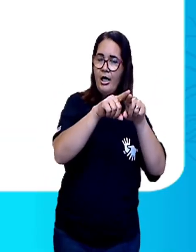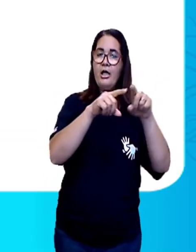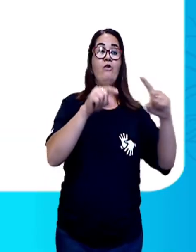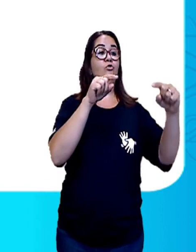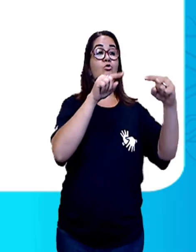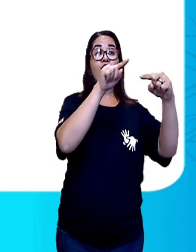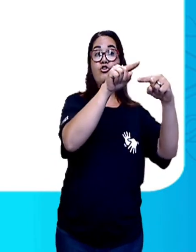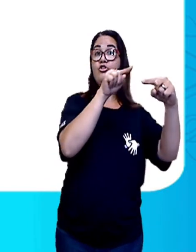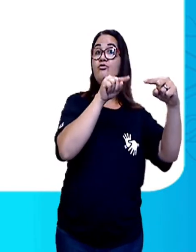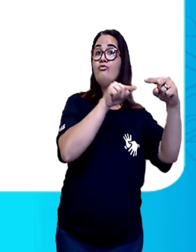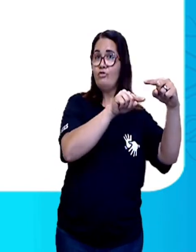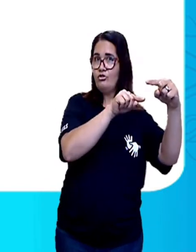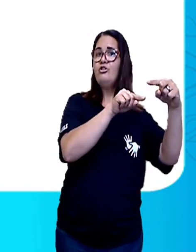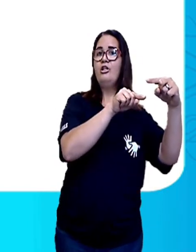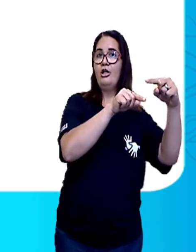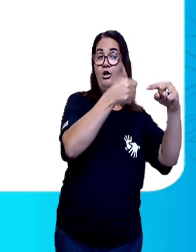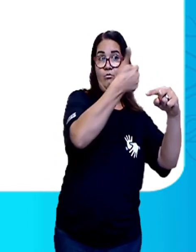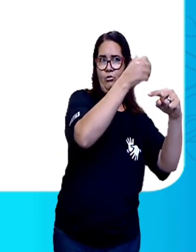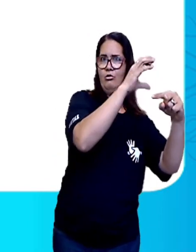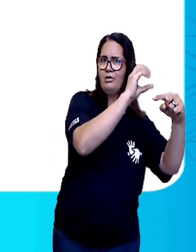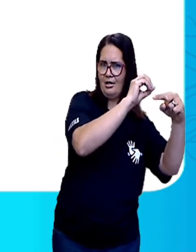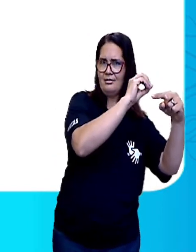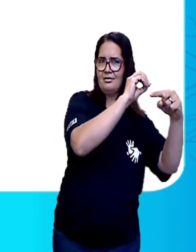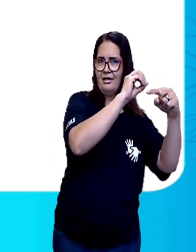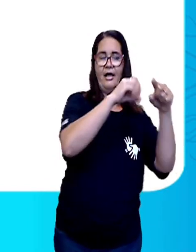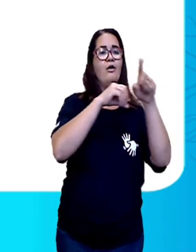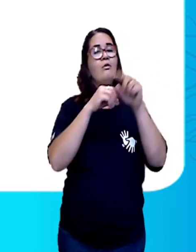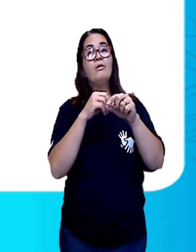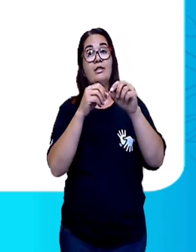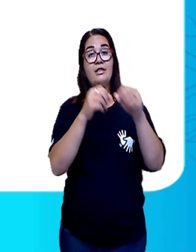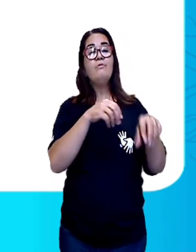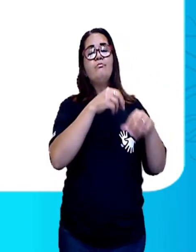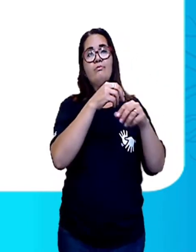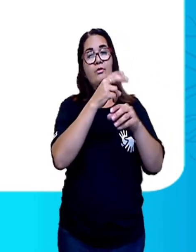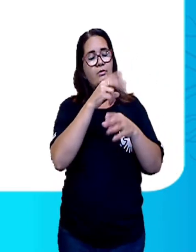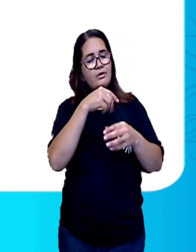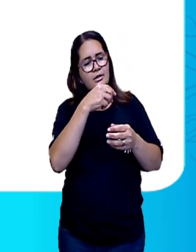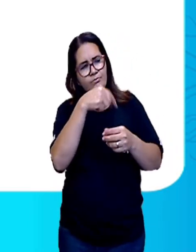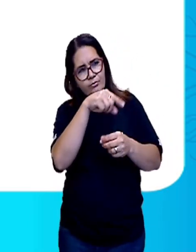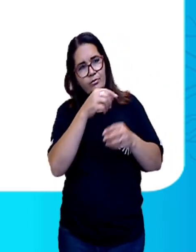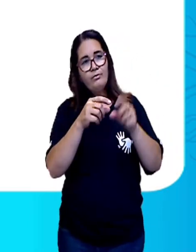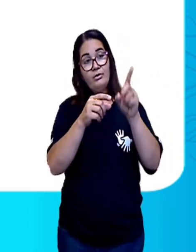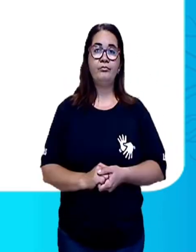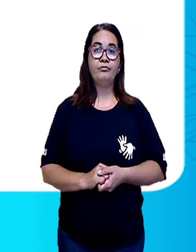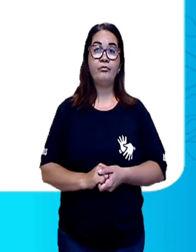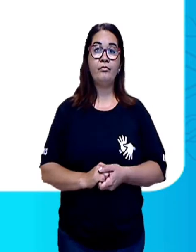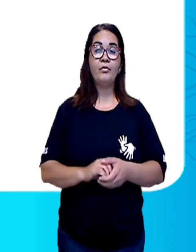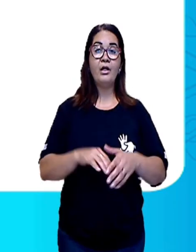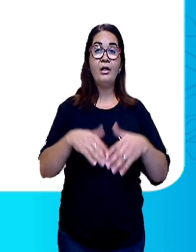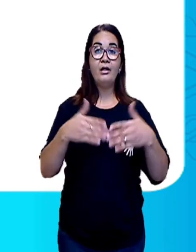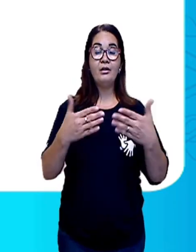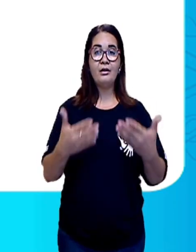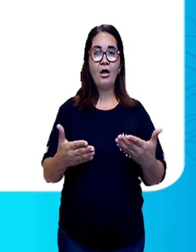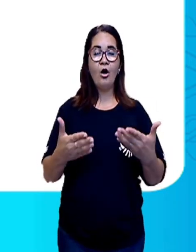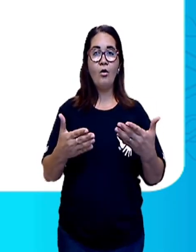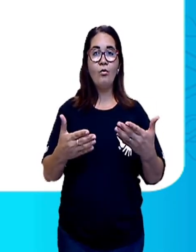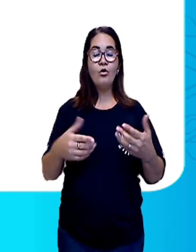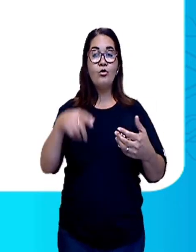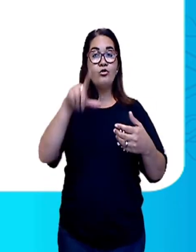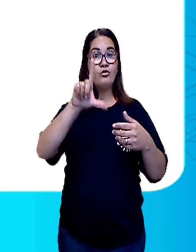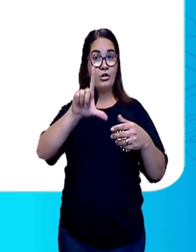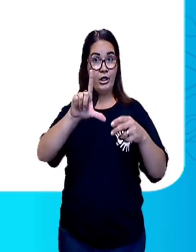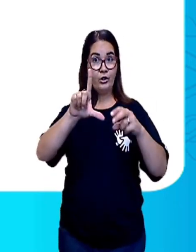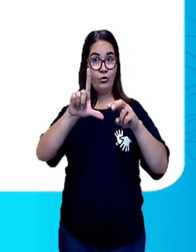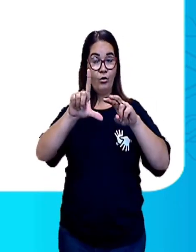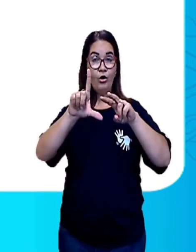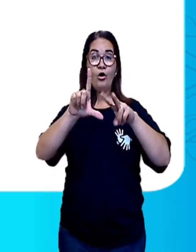por 10. E de hectolitro para quilolitro, eu também vou fazer a divisão por 10. E a conversão de litro